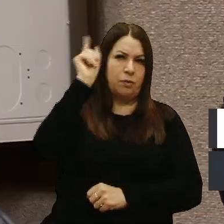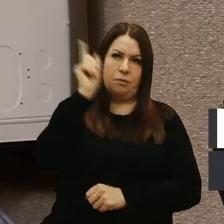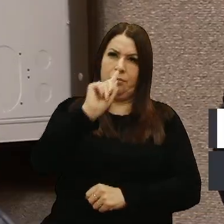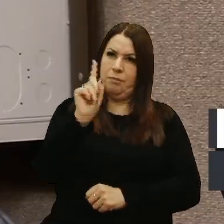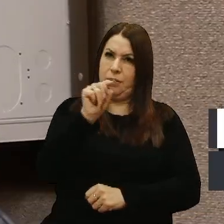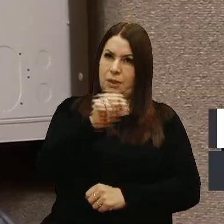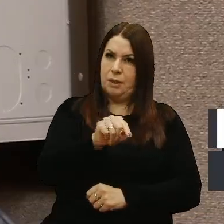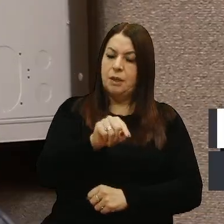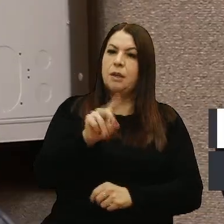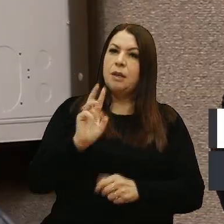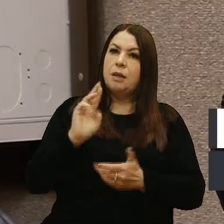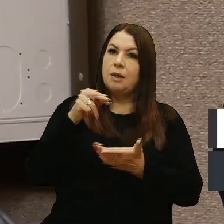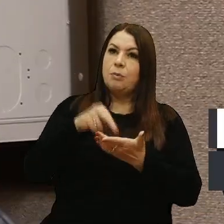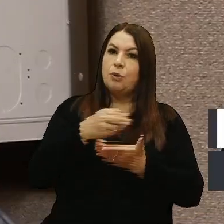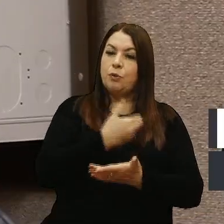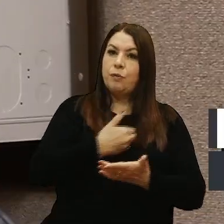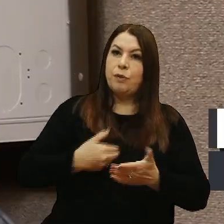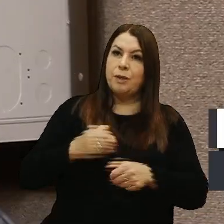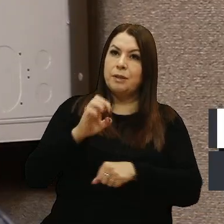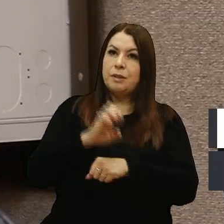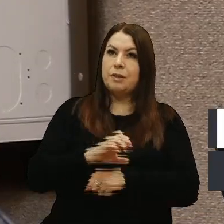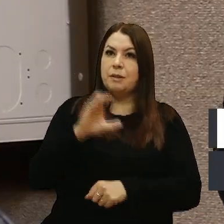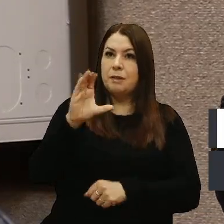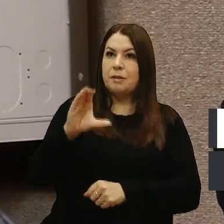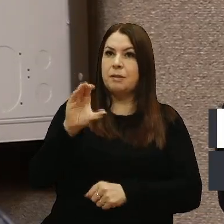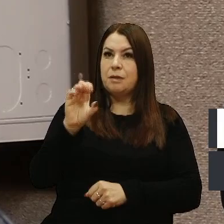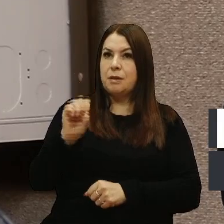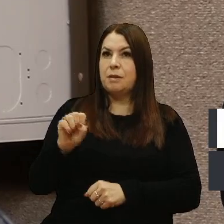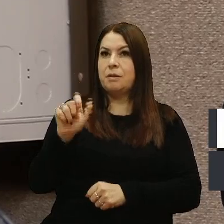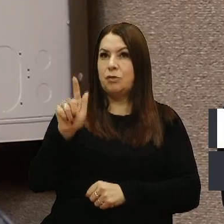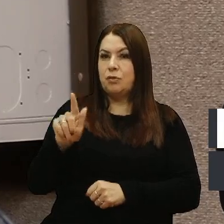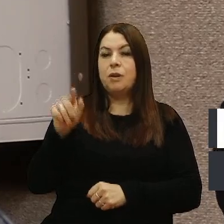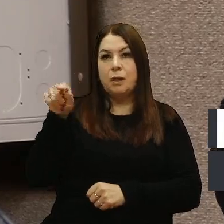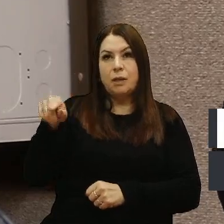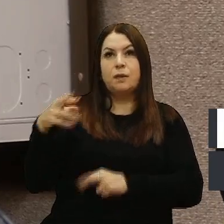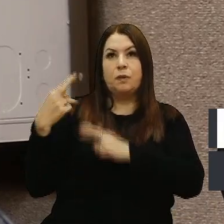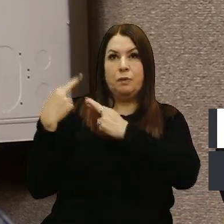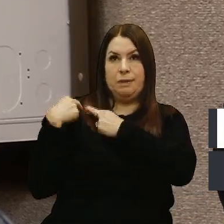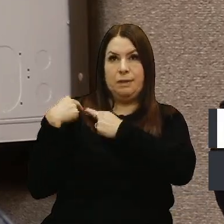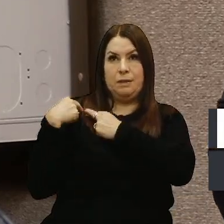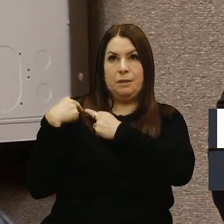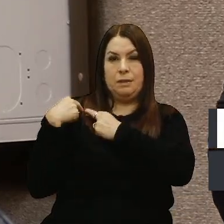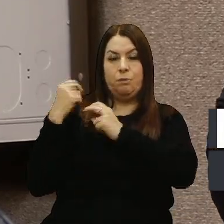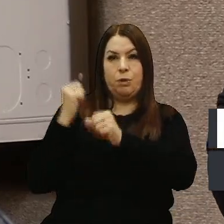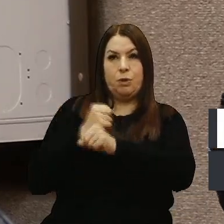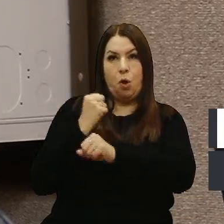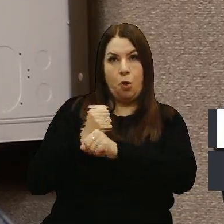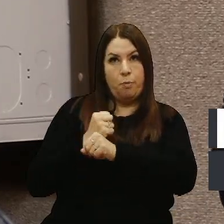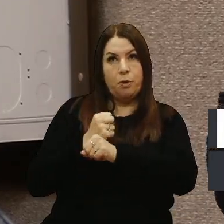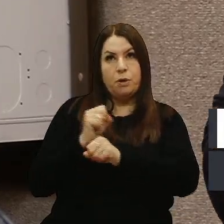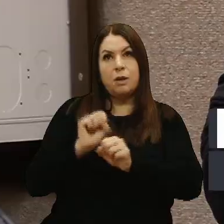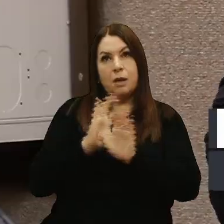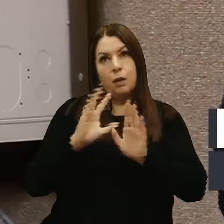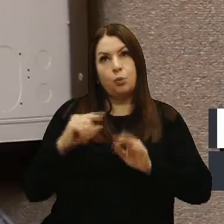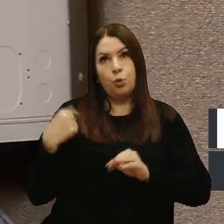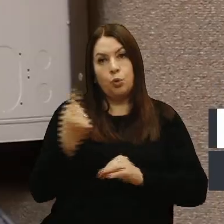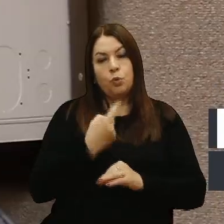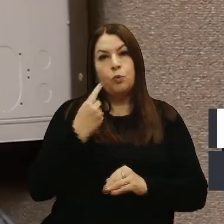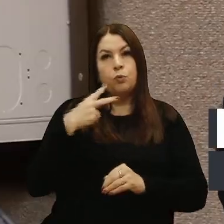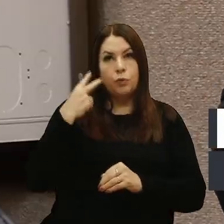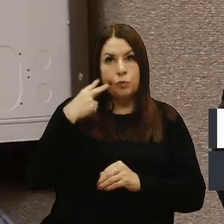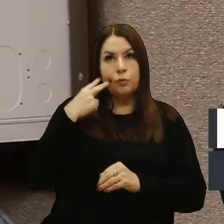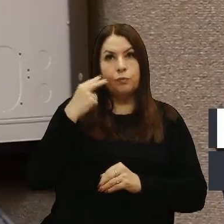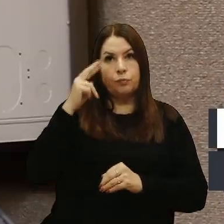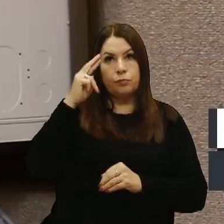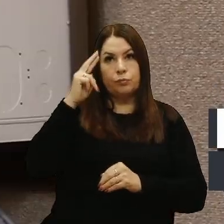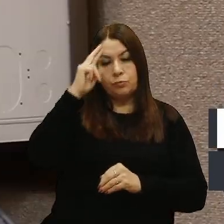ali. Ali realmente é governo do Estado e CSG. São eles os responsáveis por essa obra. Então, claro, nós, vereadores, prefeito,